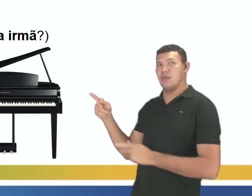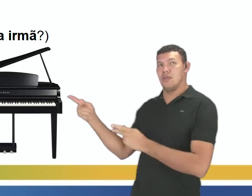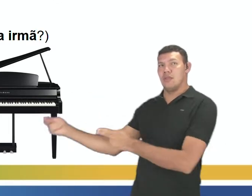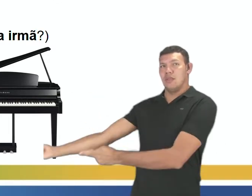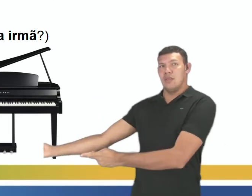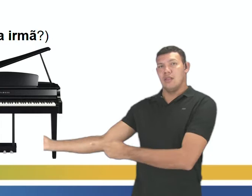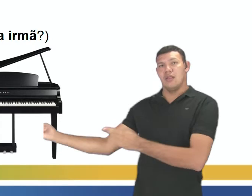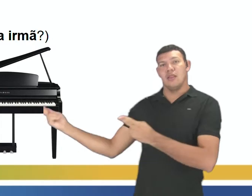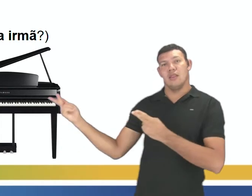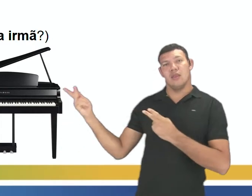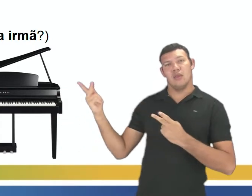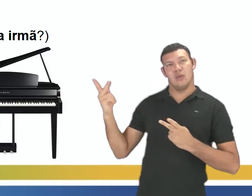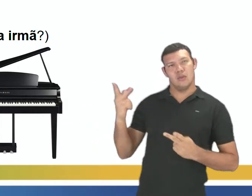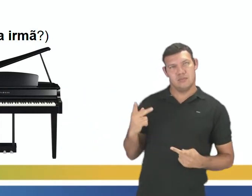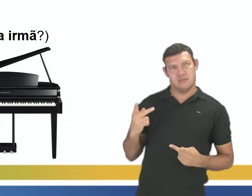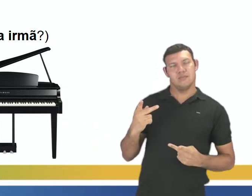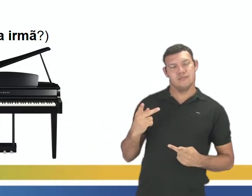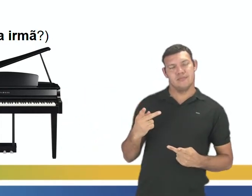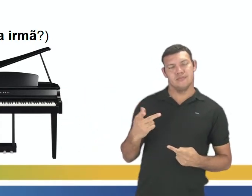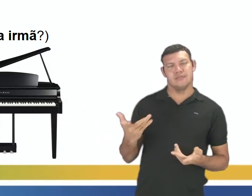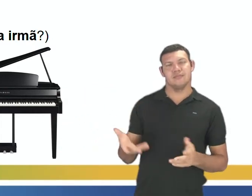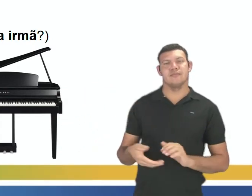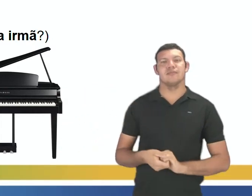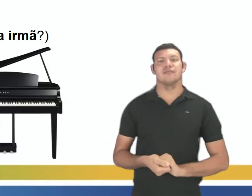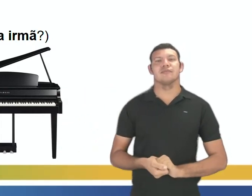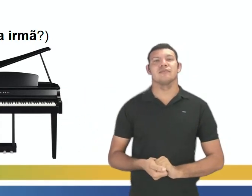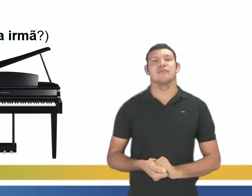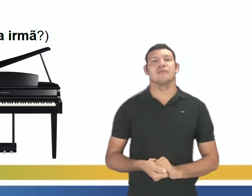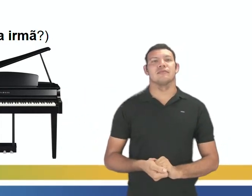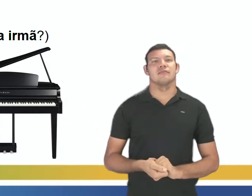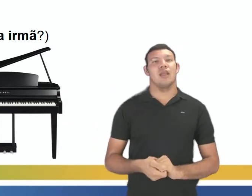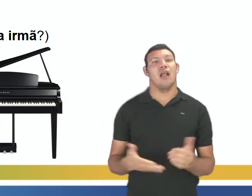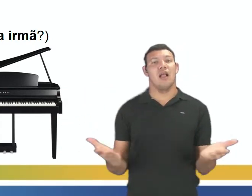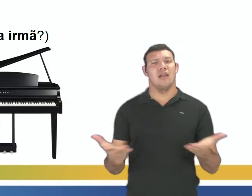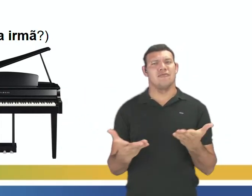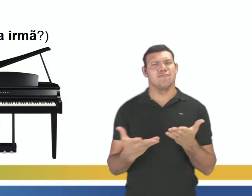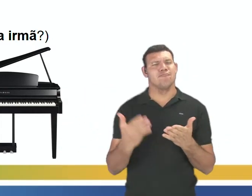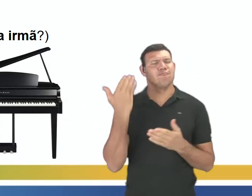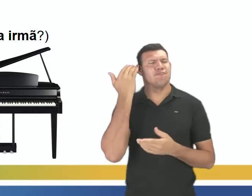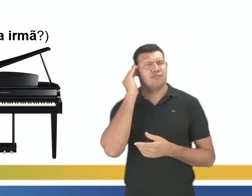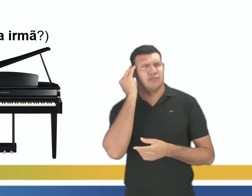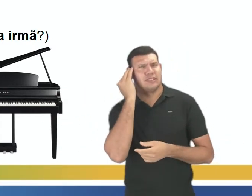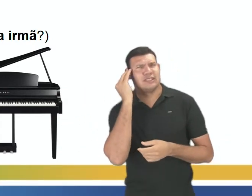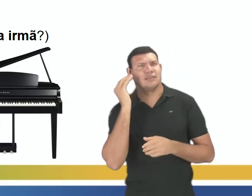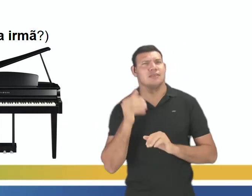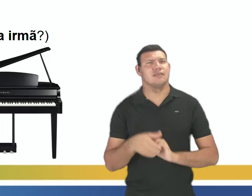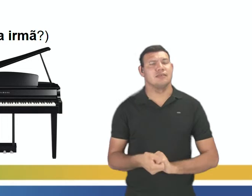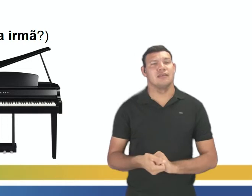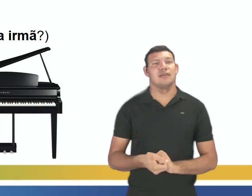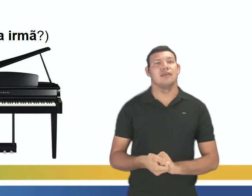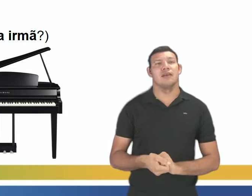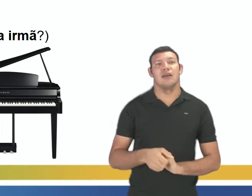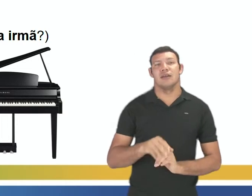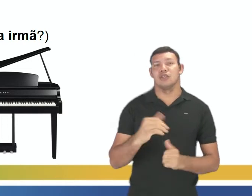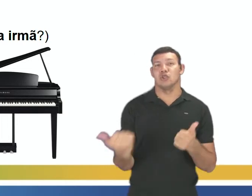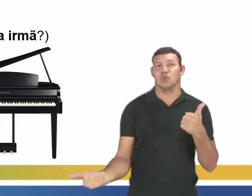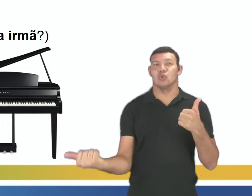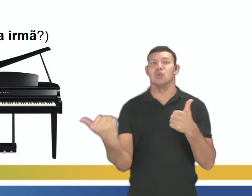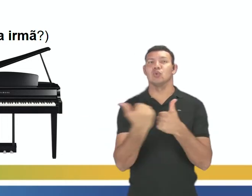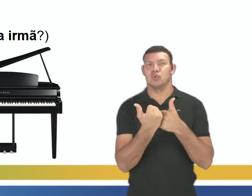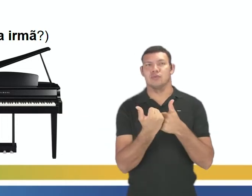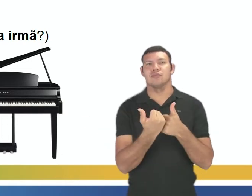Mais um exemplo aqui para a gente tentar assimilar de vez. When will she visit